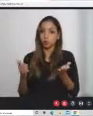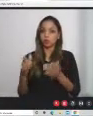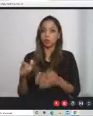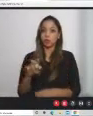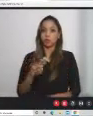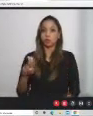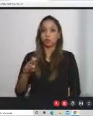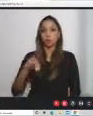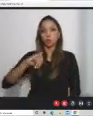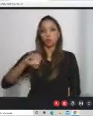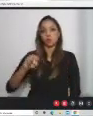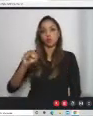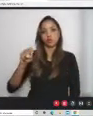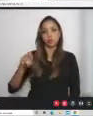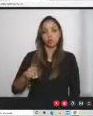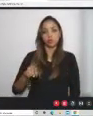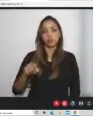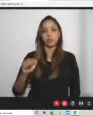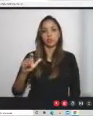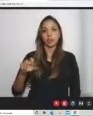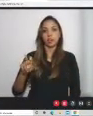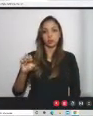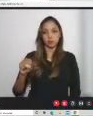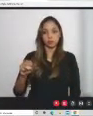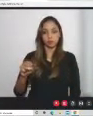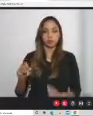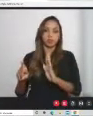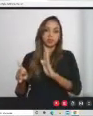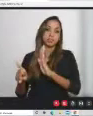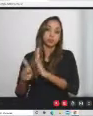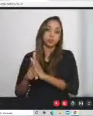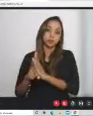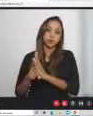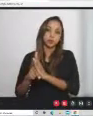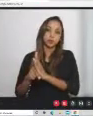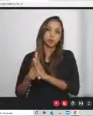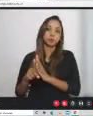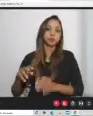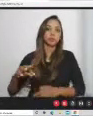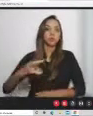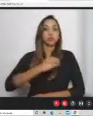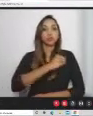Alves Pinto Júnior. Autor, Poder Legislativo Municipal, todos os vereadores.